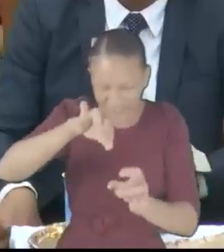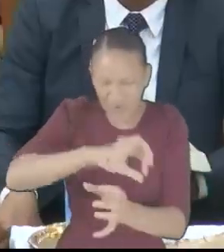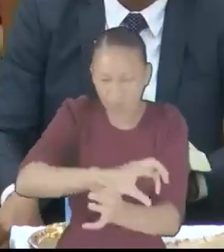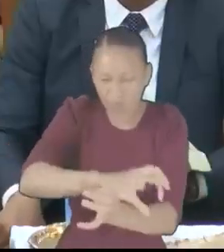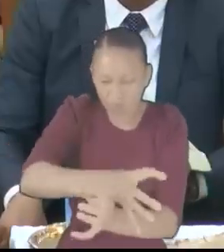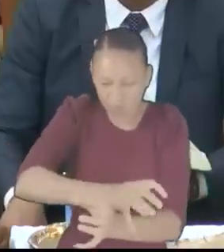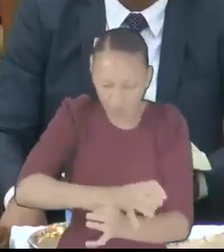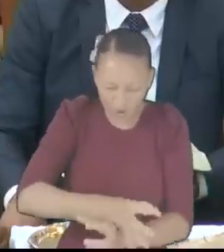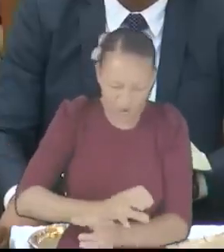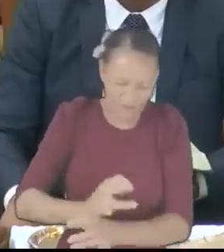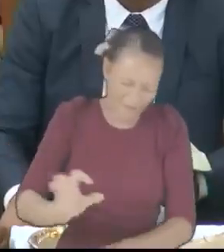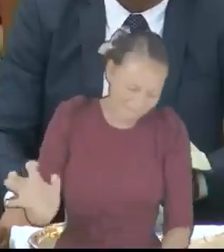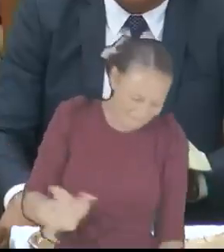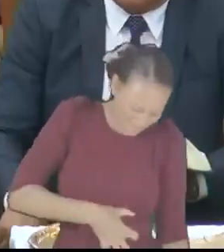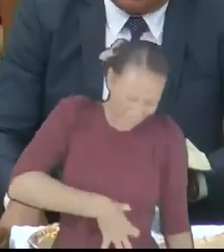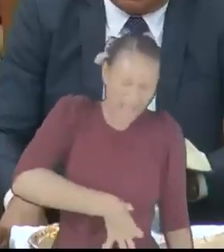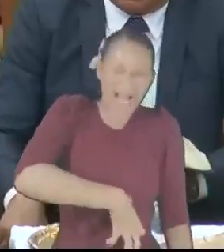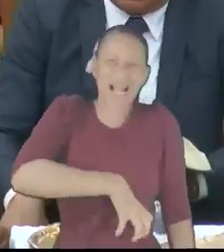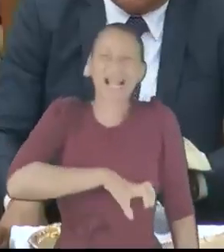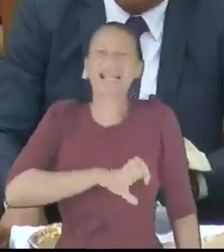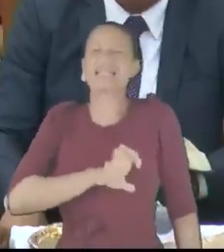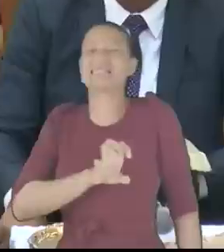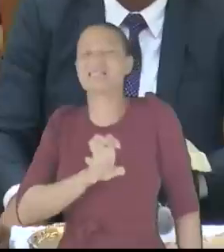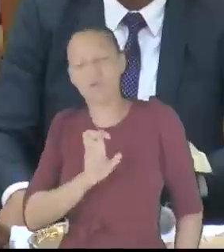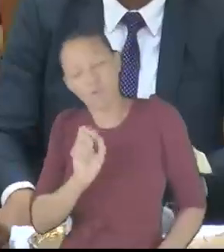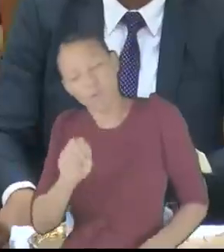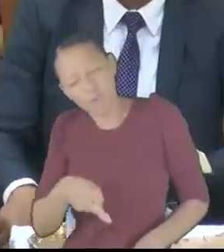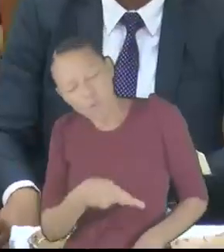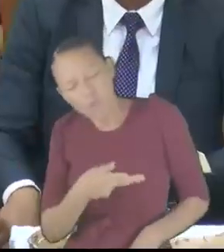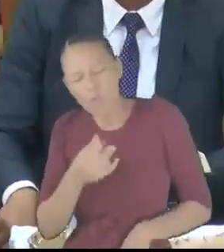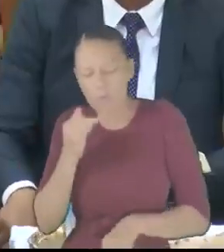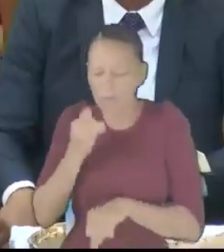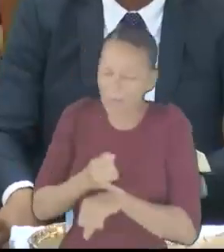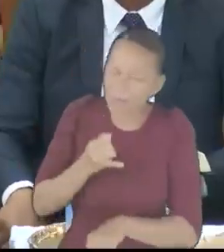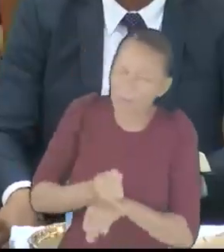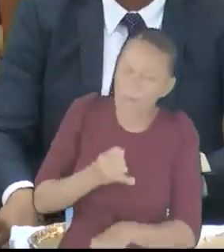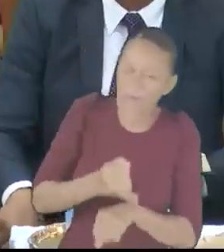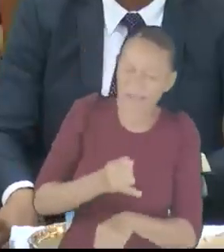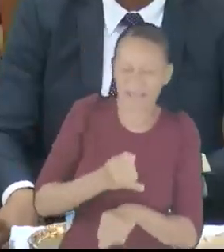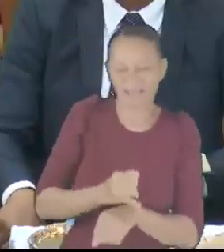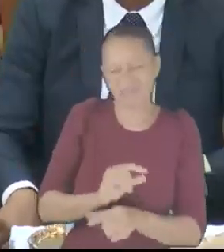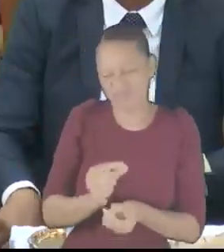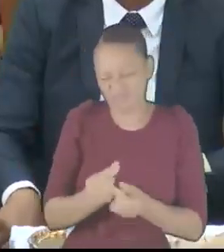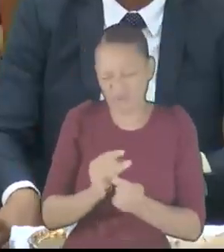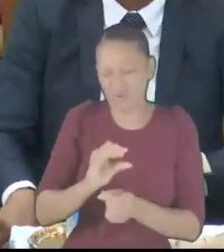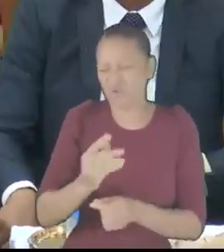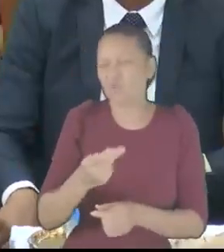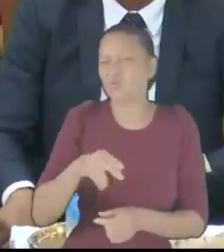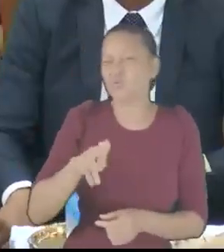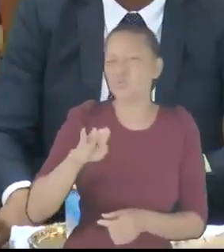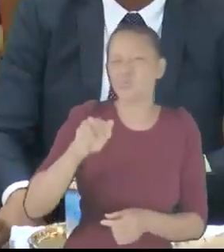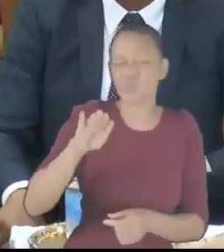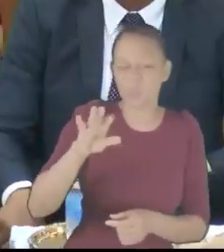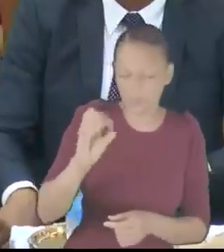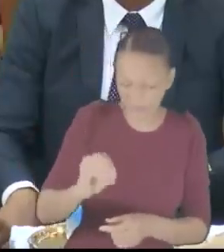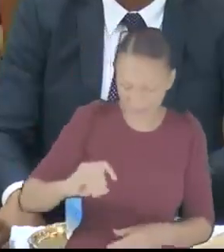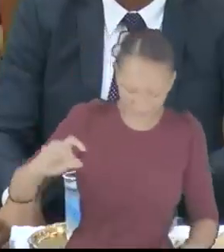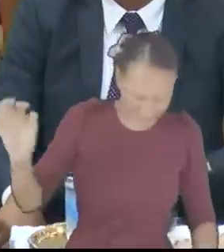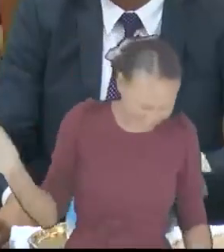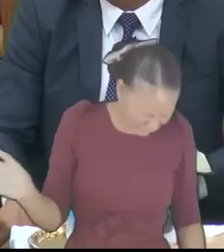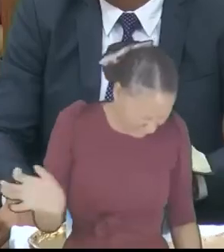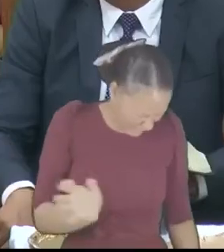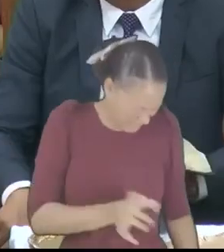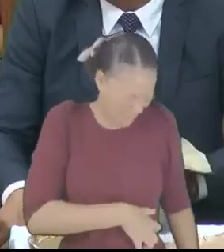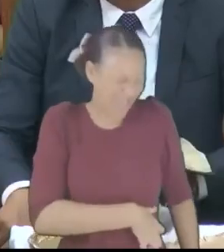pedaço de osso de carneiro, ou chumbo, ou limalha de ferro. Então, irmão, quando o chicote